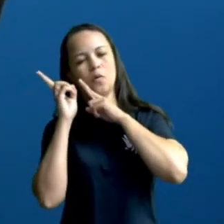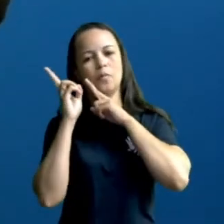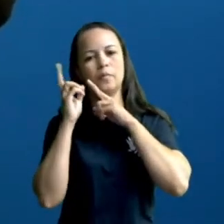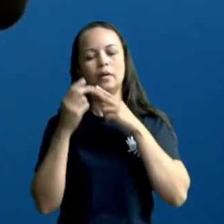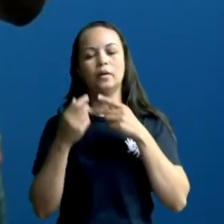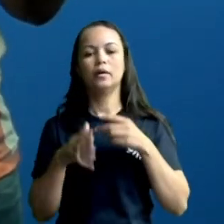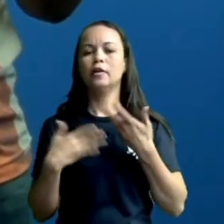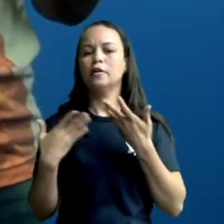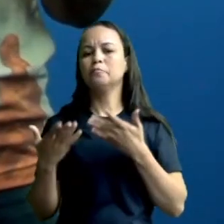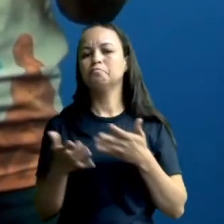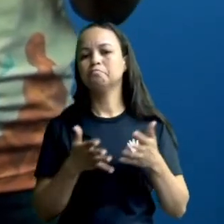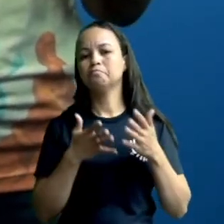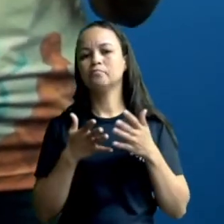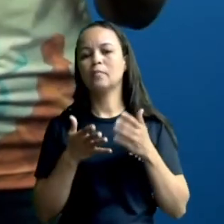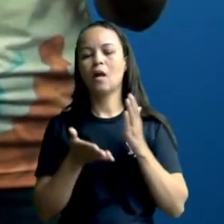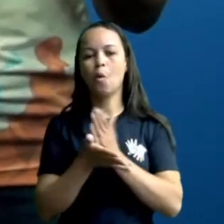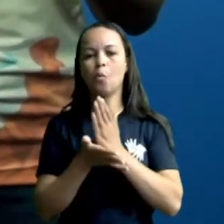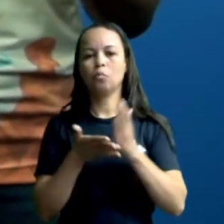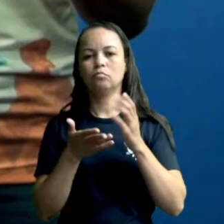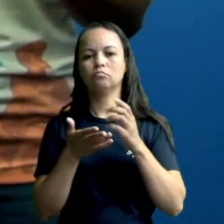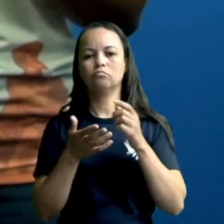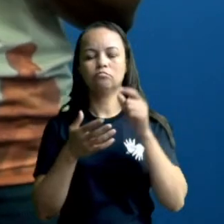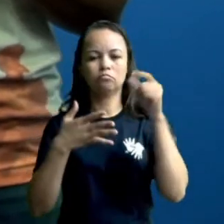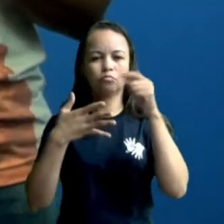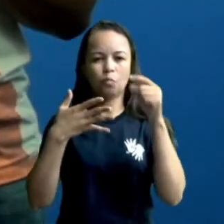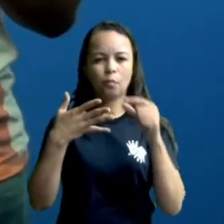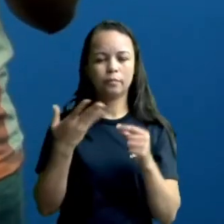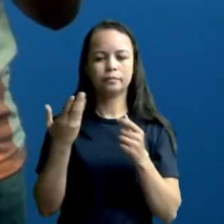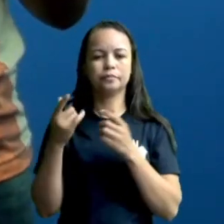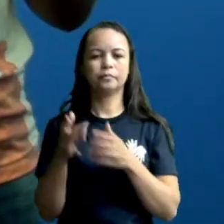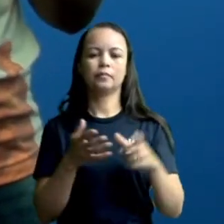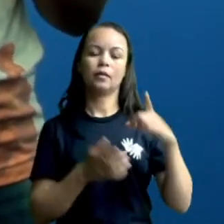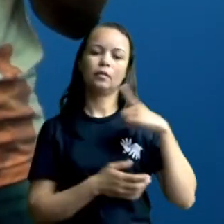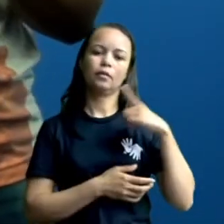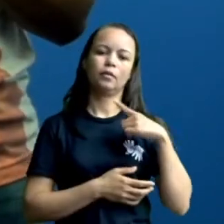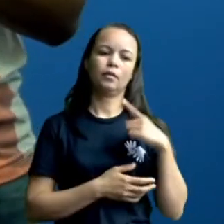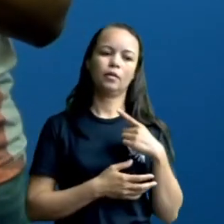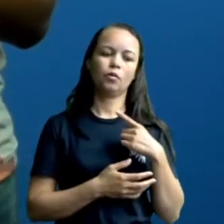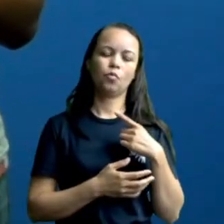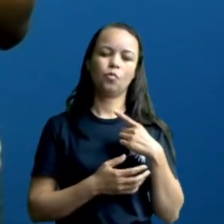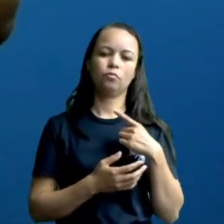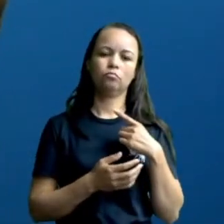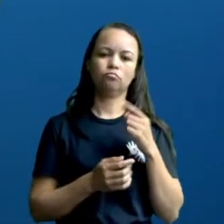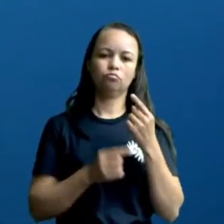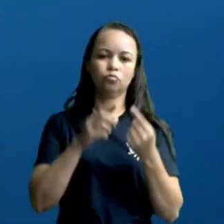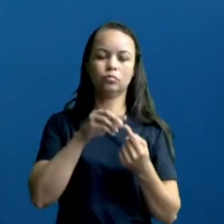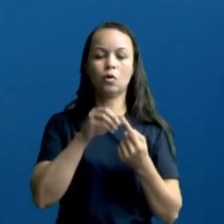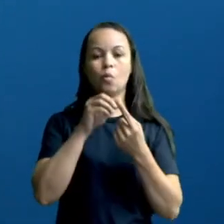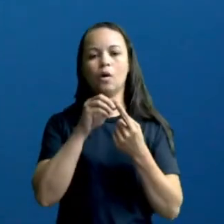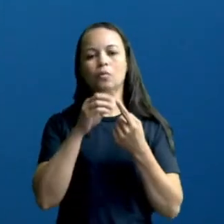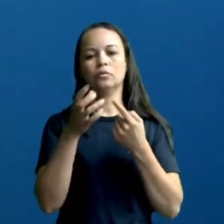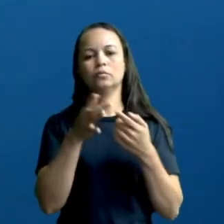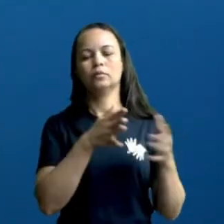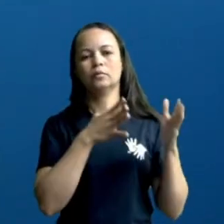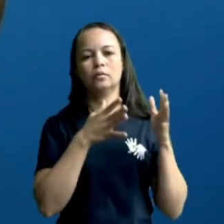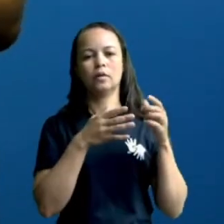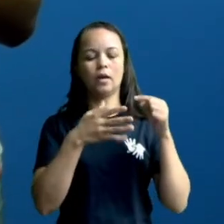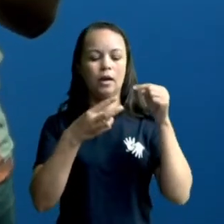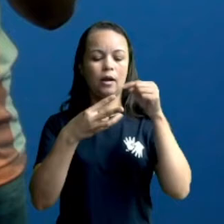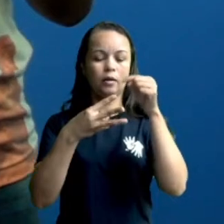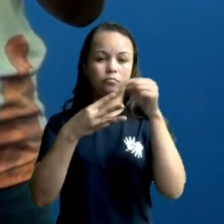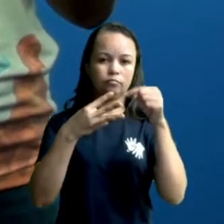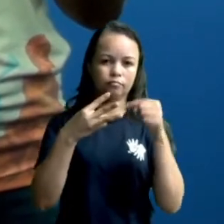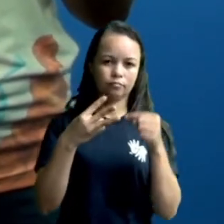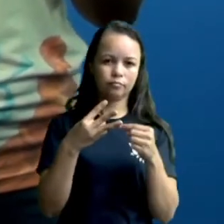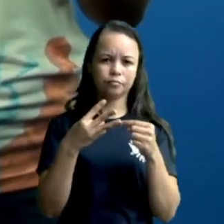beber. Em alguns casos, a gente tem uma terminação para cada verbo.